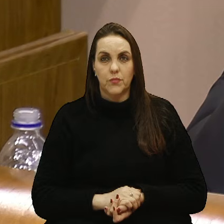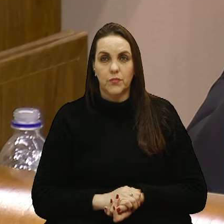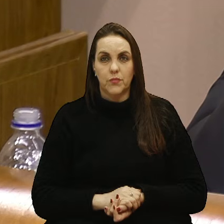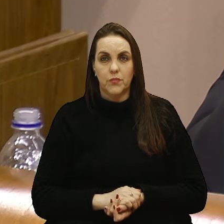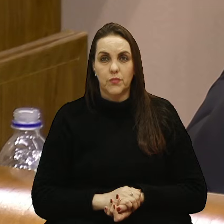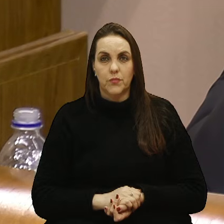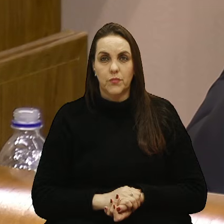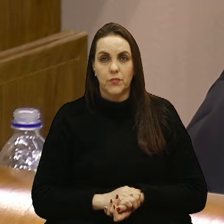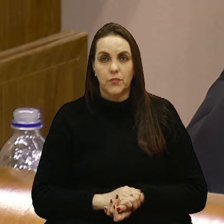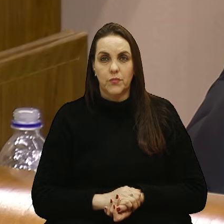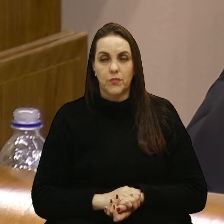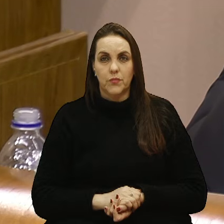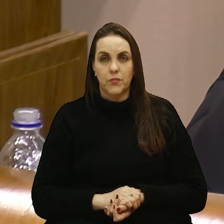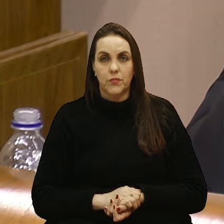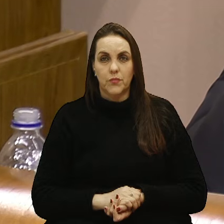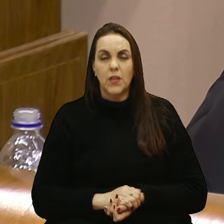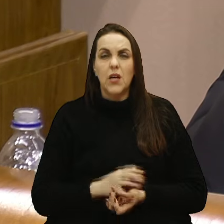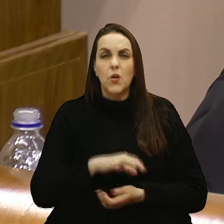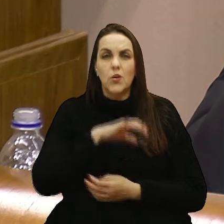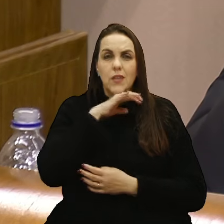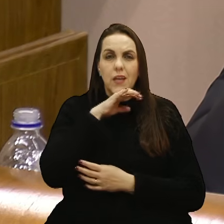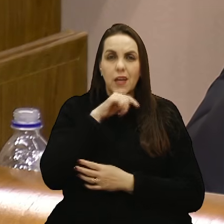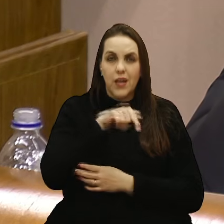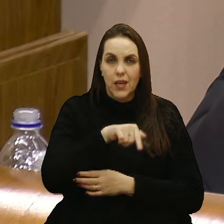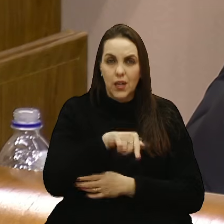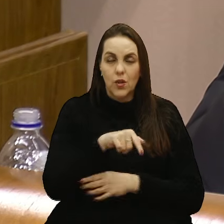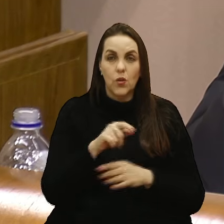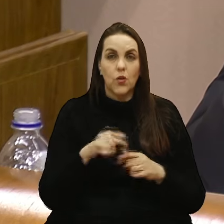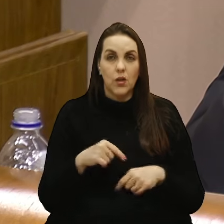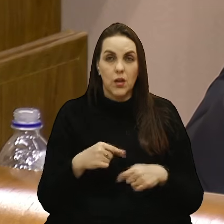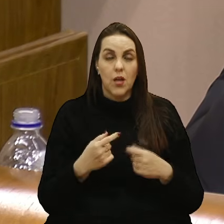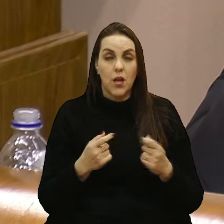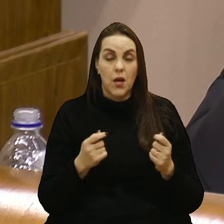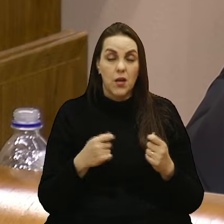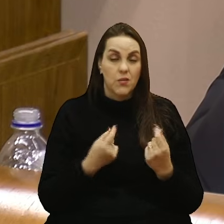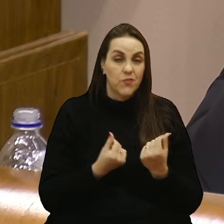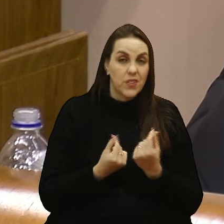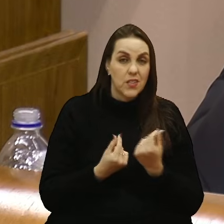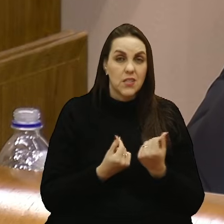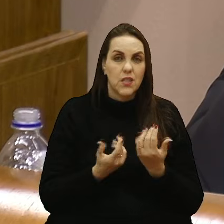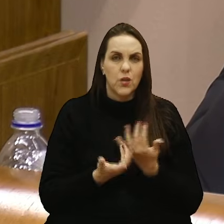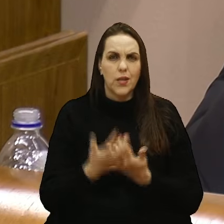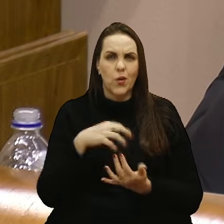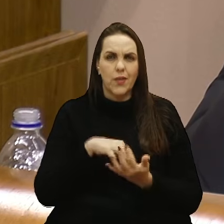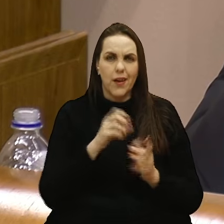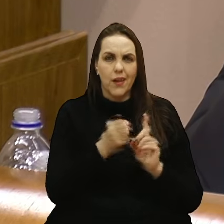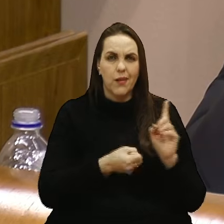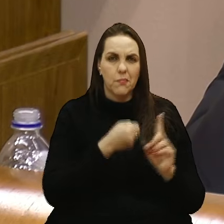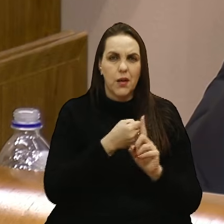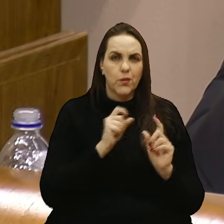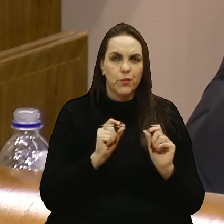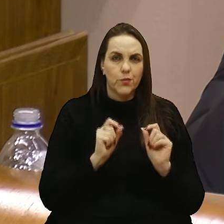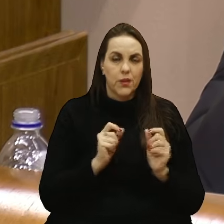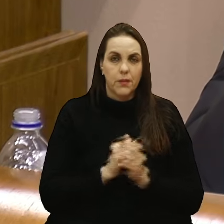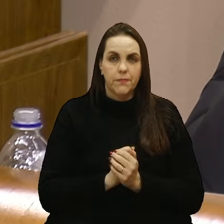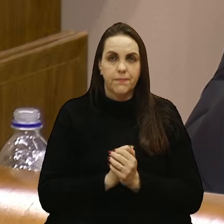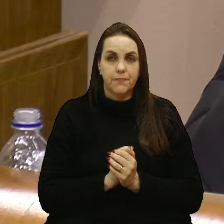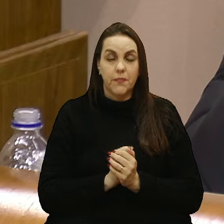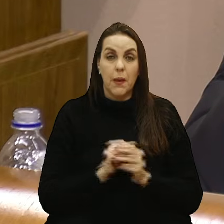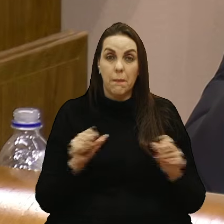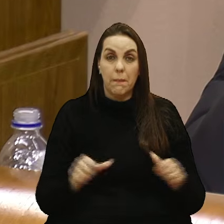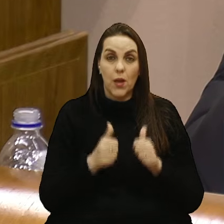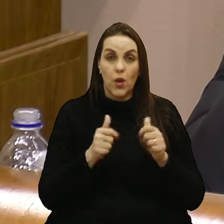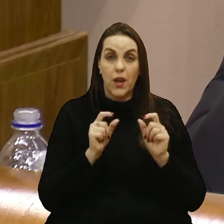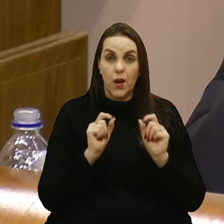ao terreno sobre a situação financeira operacional da Codeca. Bem, o que queria melhorar